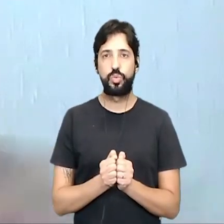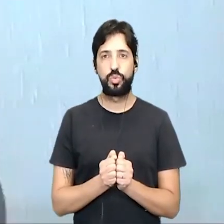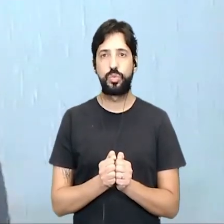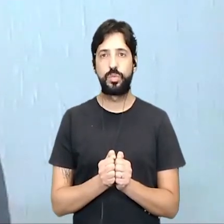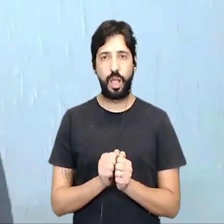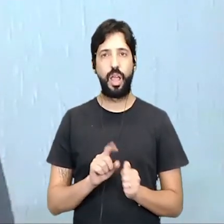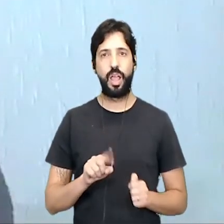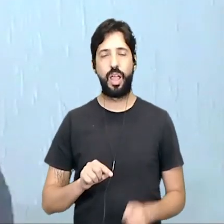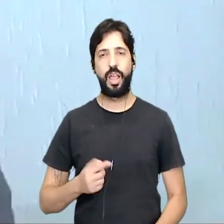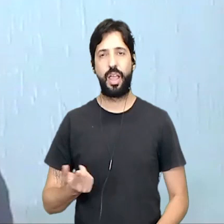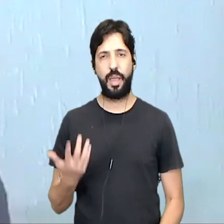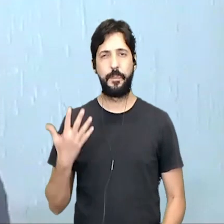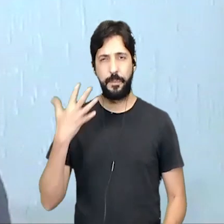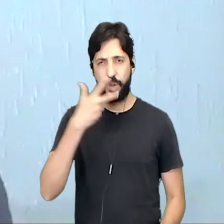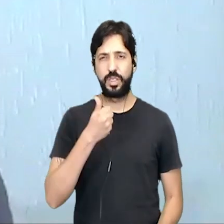aqui. Então,